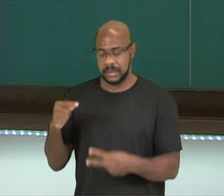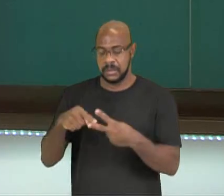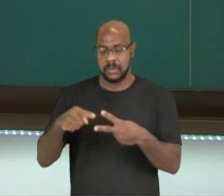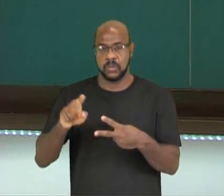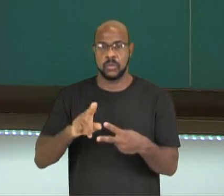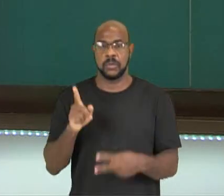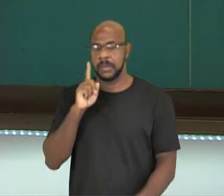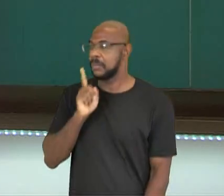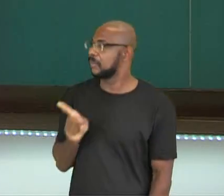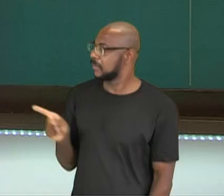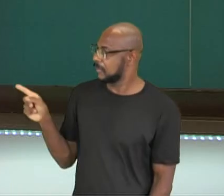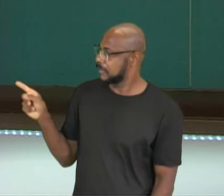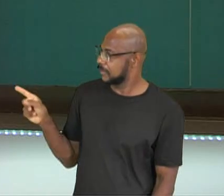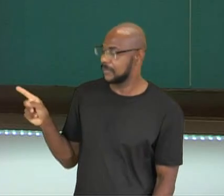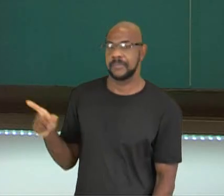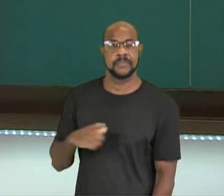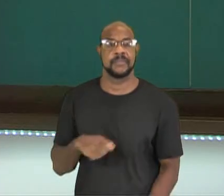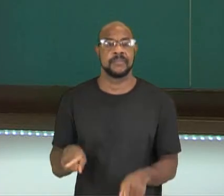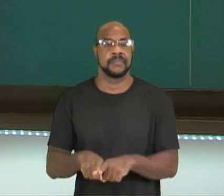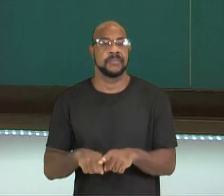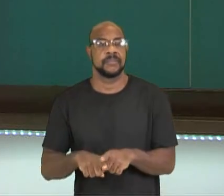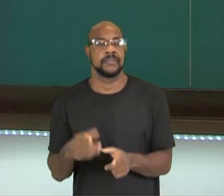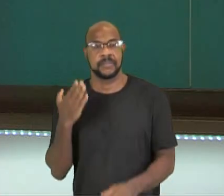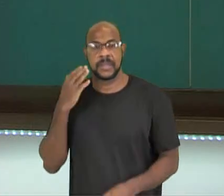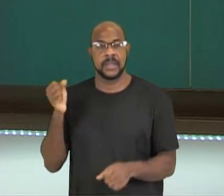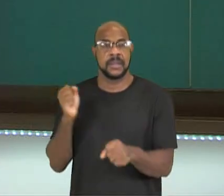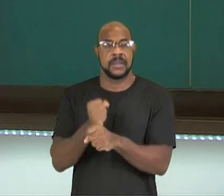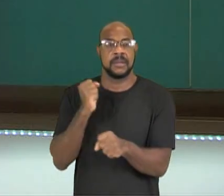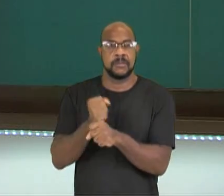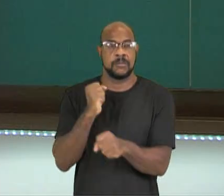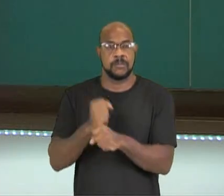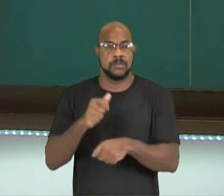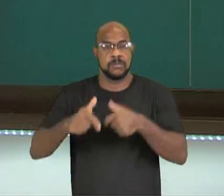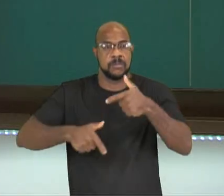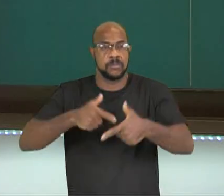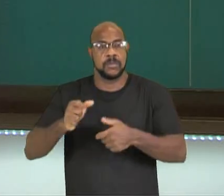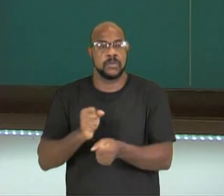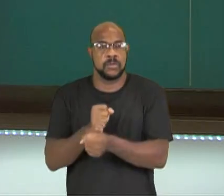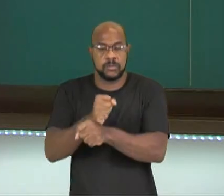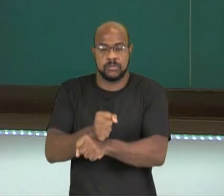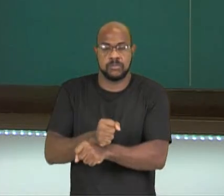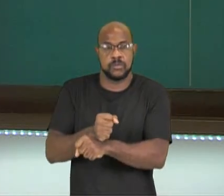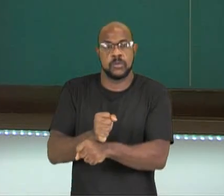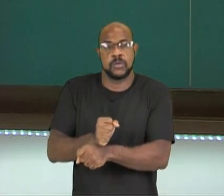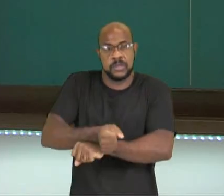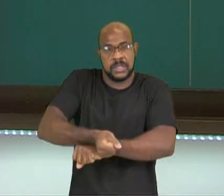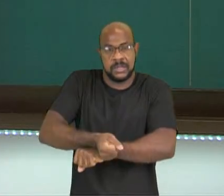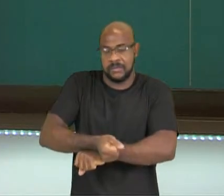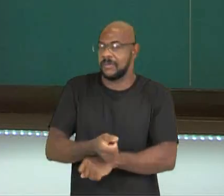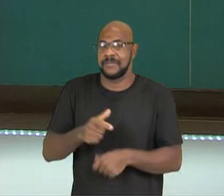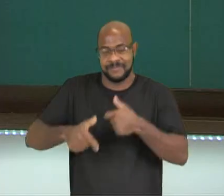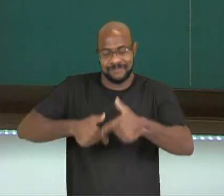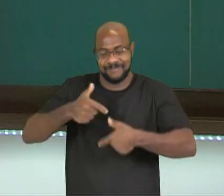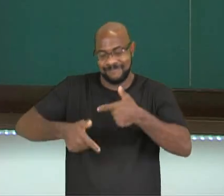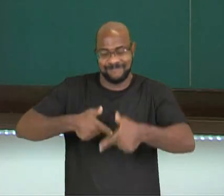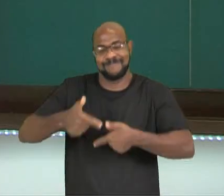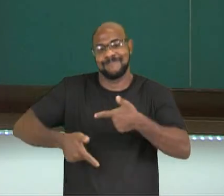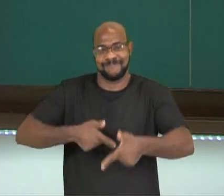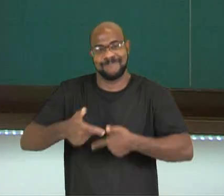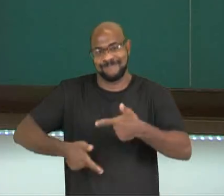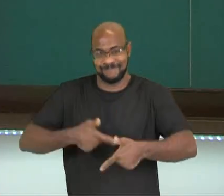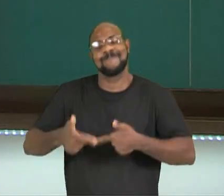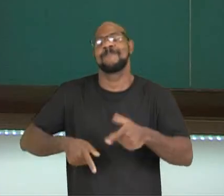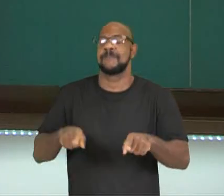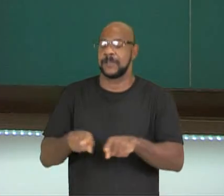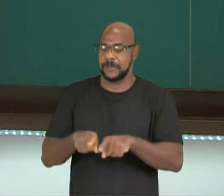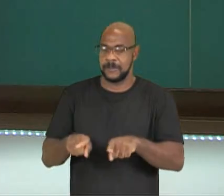Rebouças. A participação da negritude na construção do espaço geográfico paranaense, ou seja, muitos negros